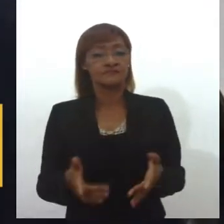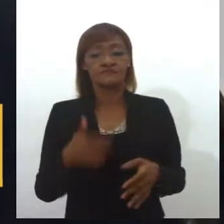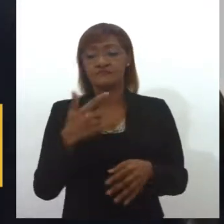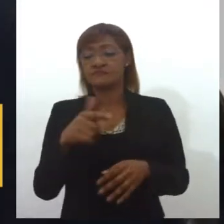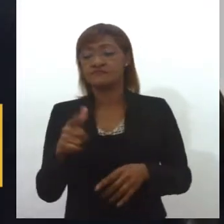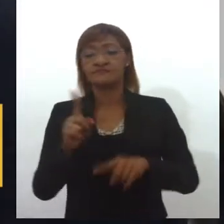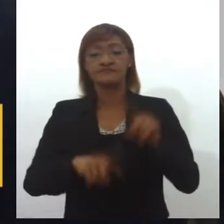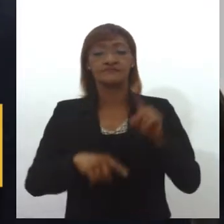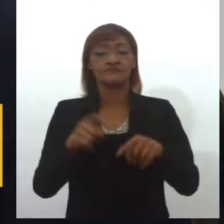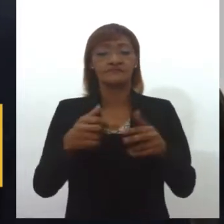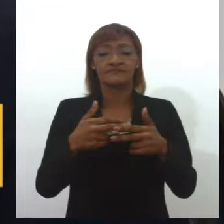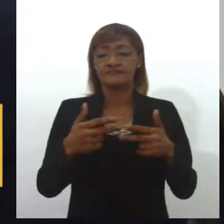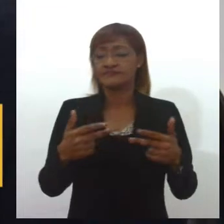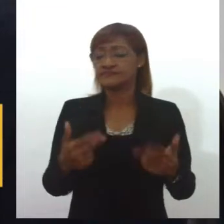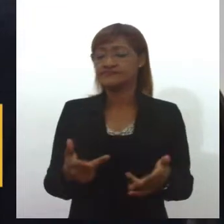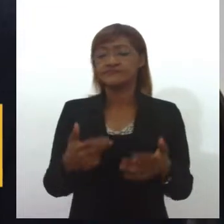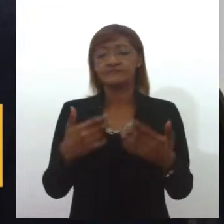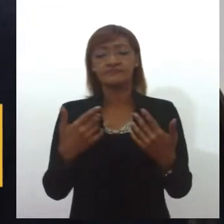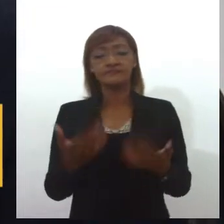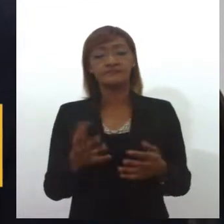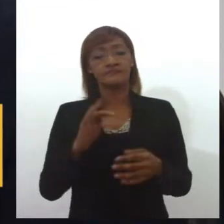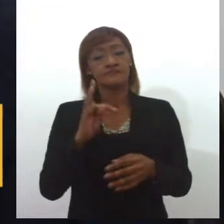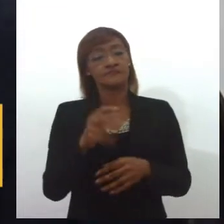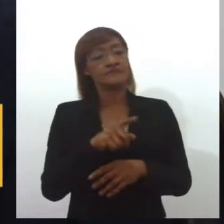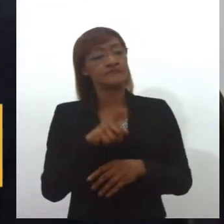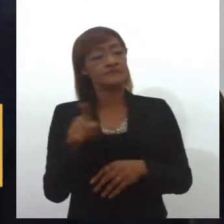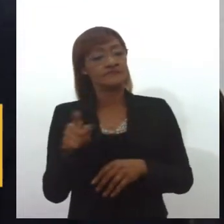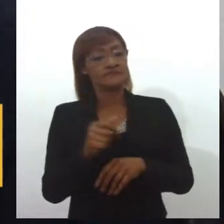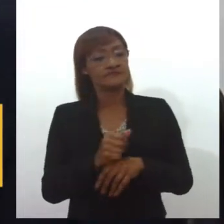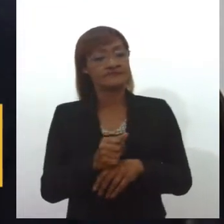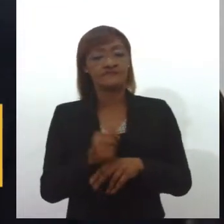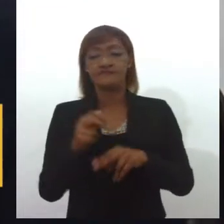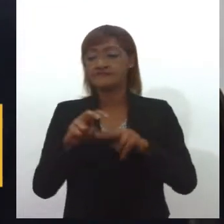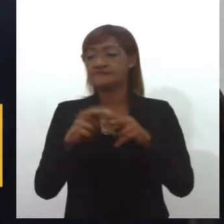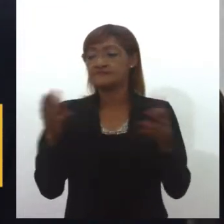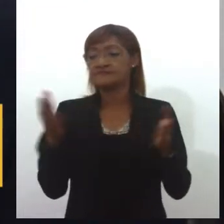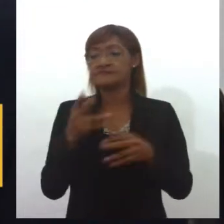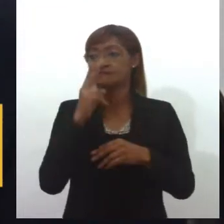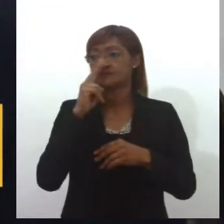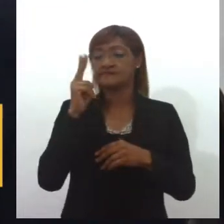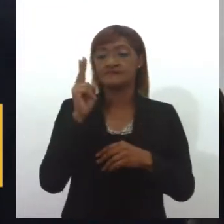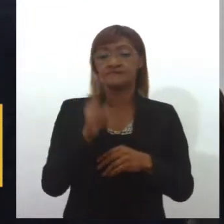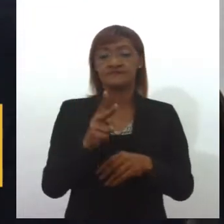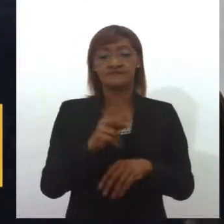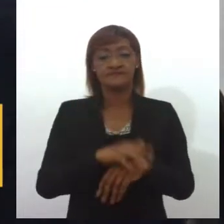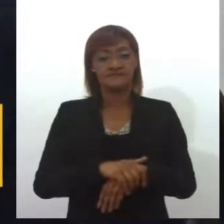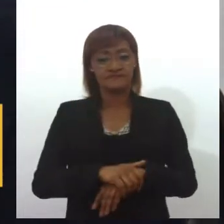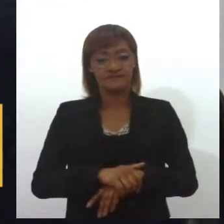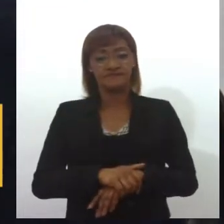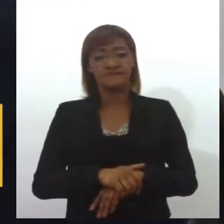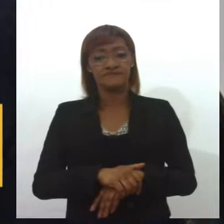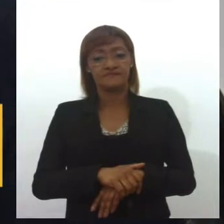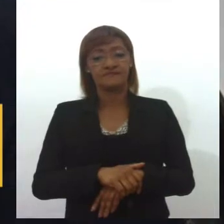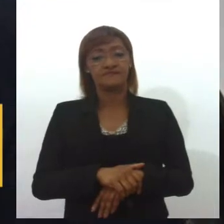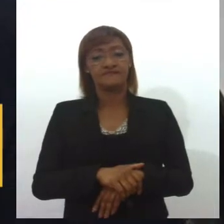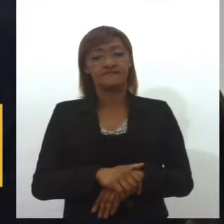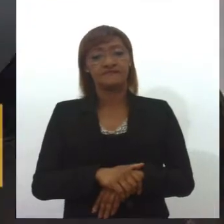insumos, matérias-primas. E tudo isso tem um impacto muito forte que não é resolvido no curto prazo.